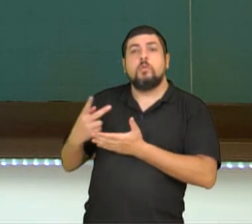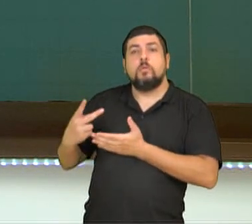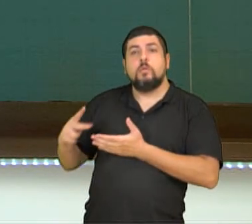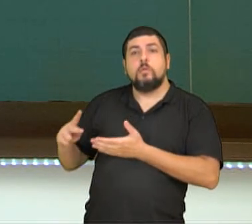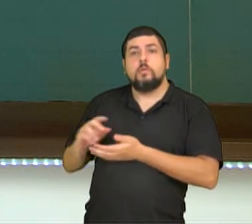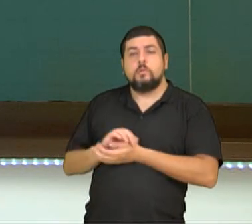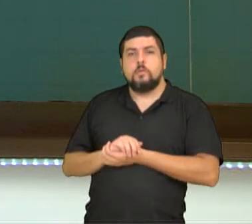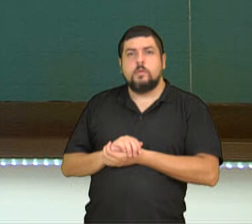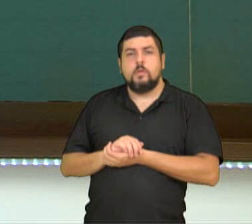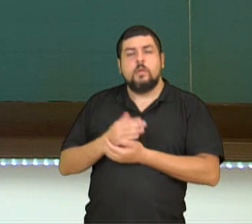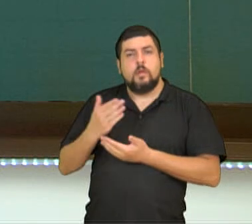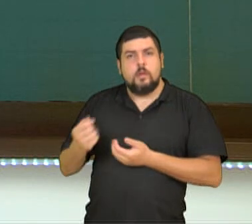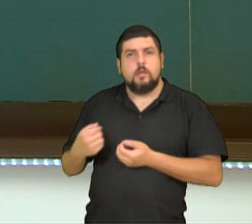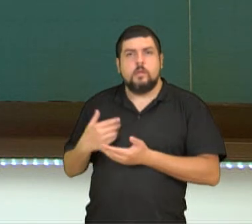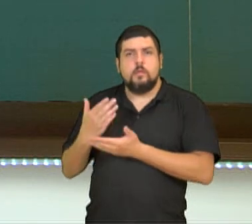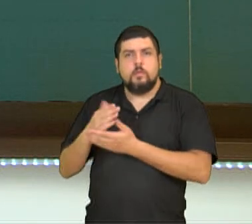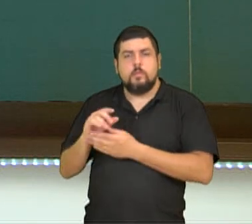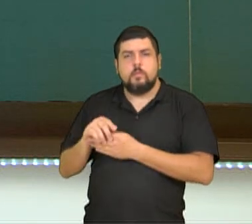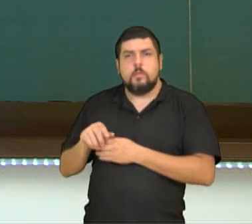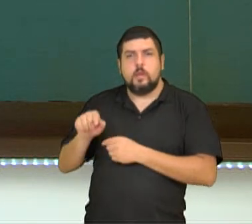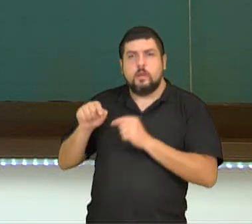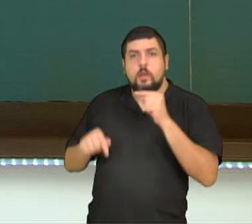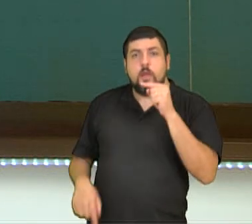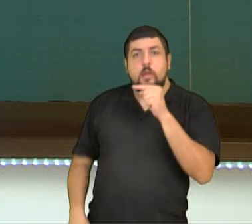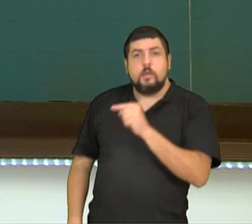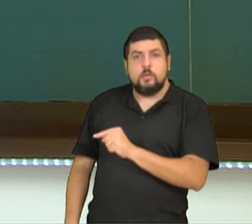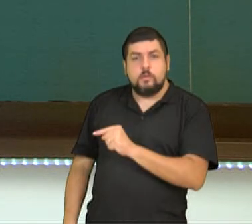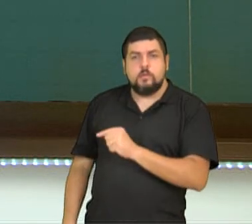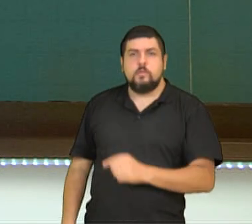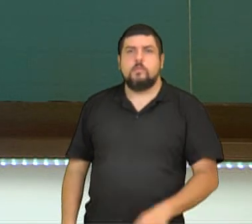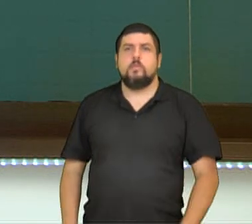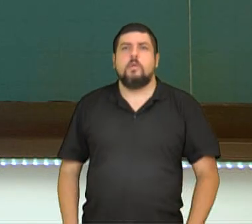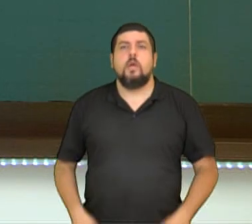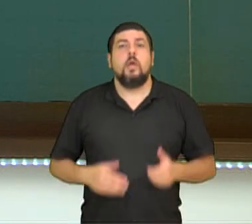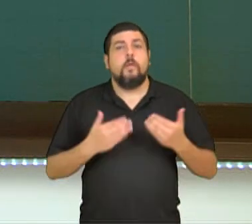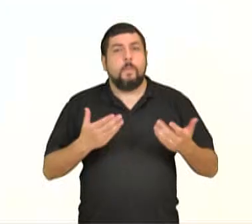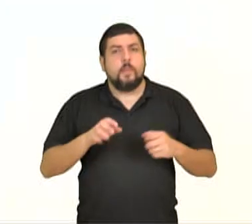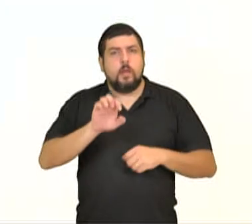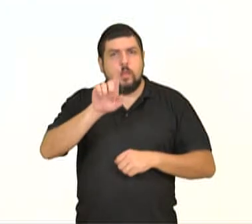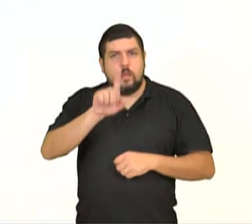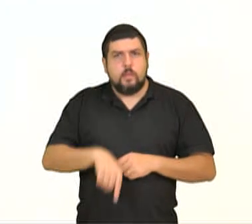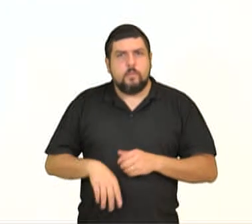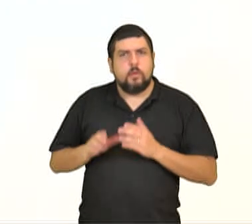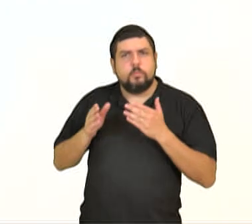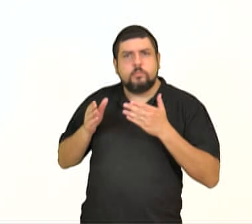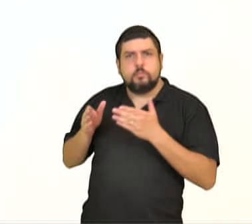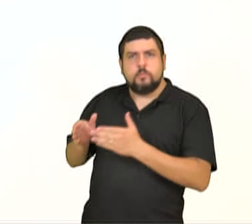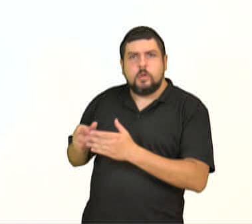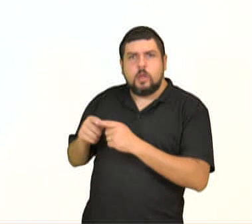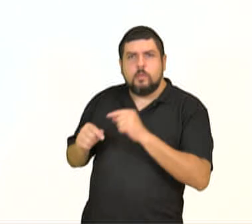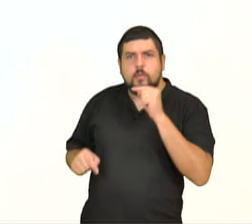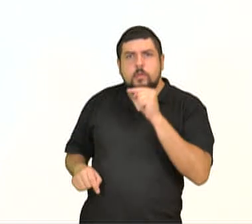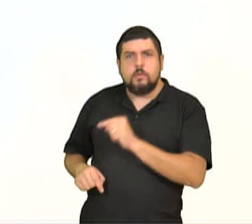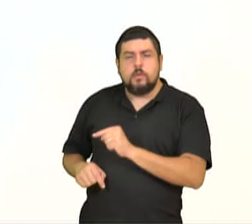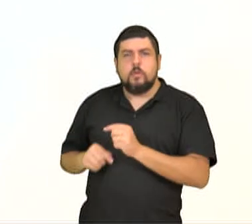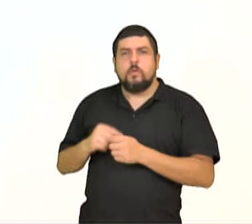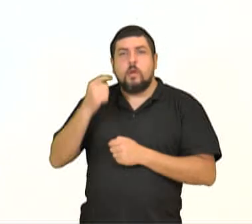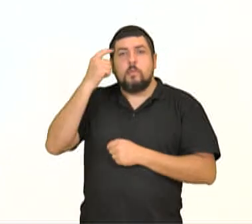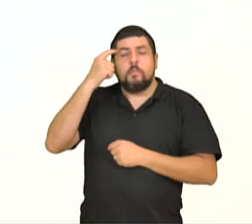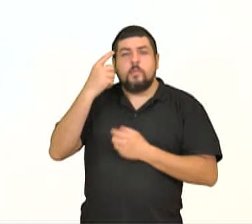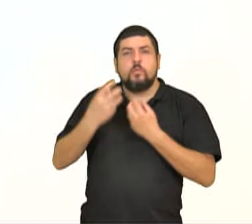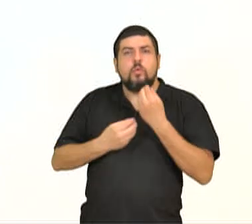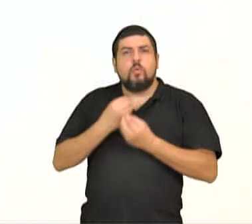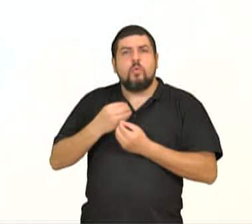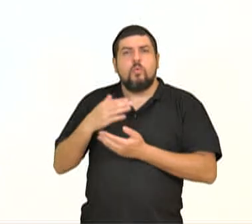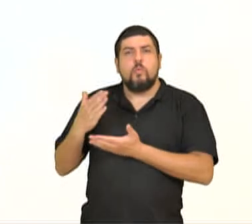demonstrar. Então, a palavra isso traz essa ênfase, né, na possibilidade de pensar o livro